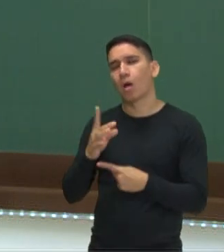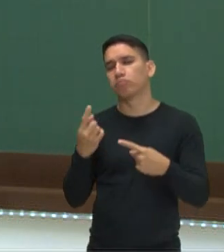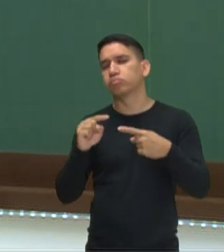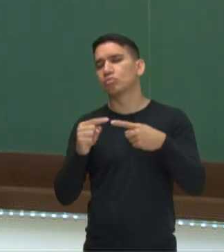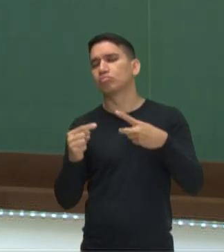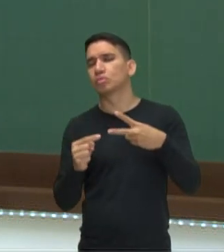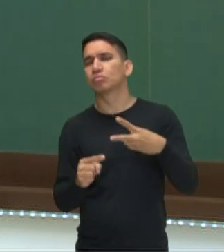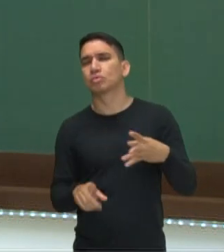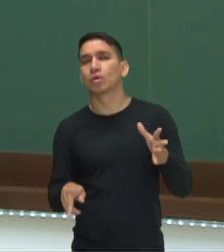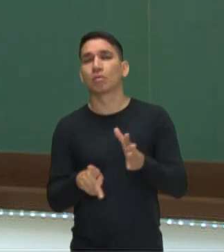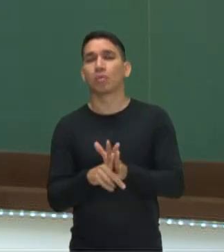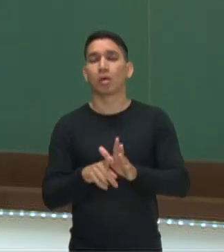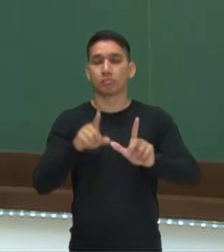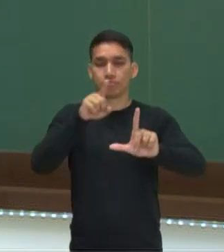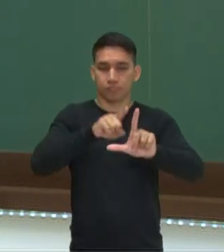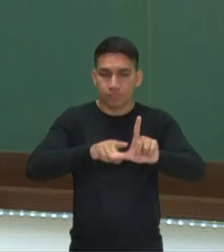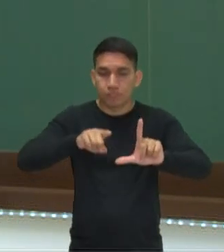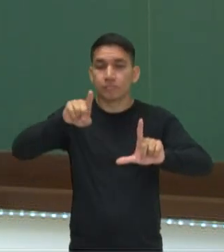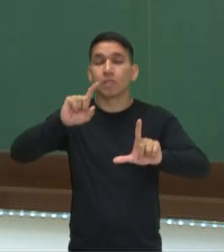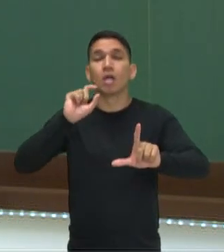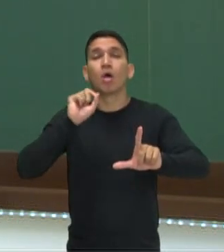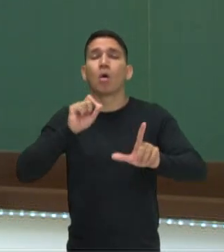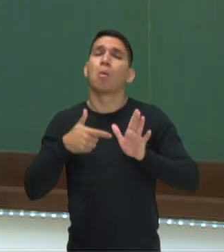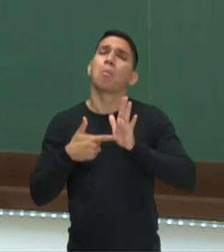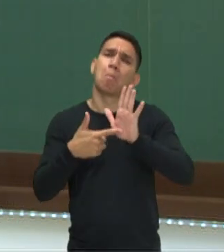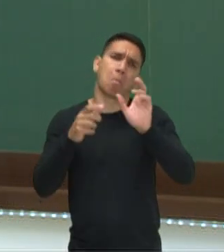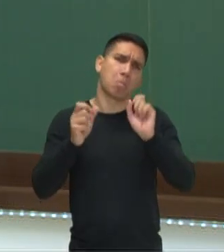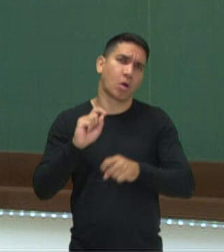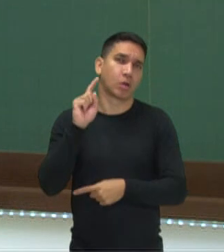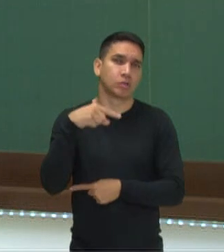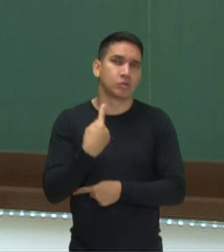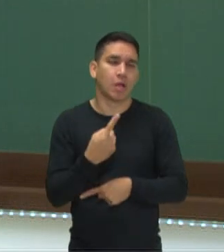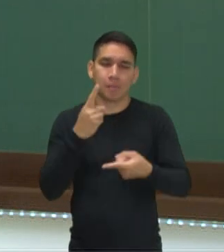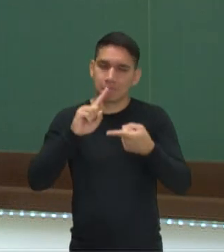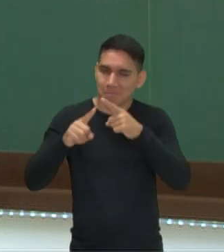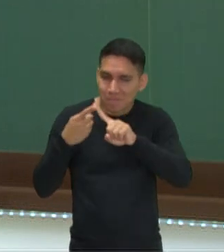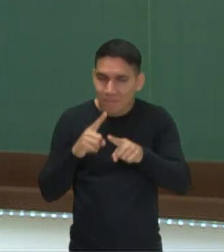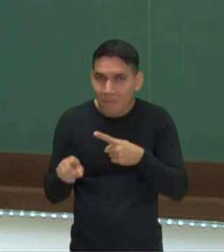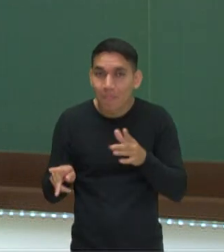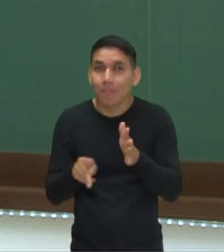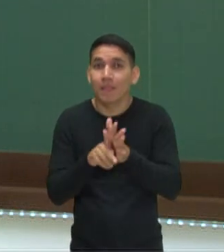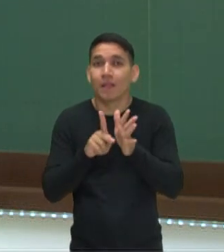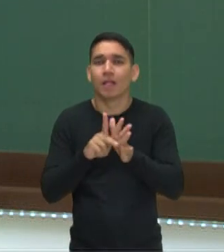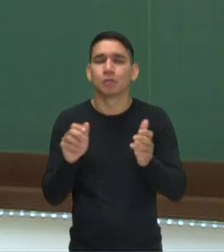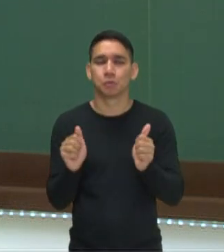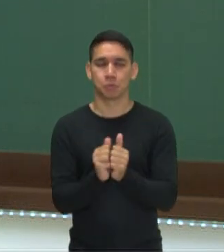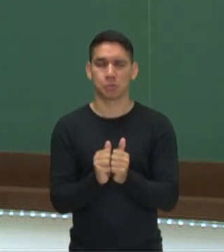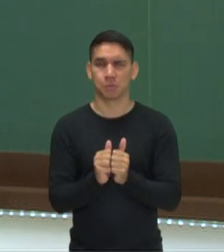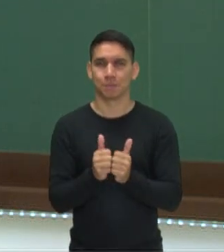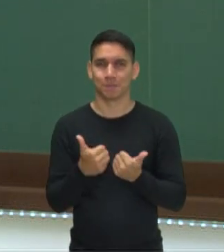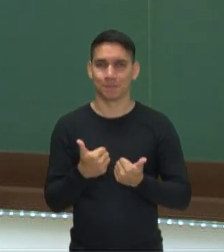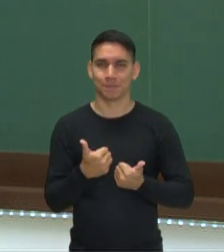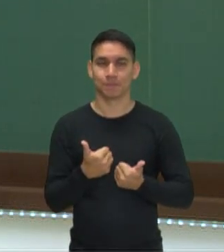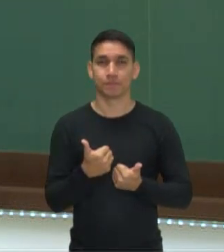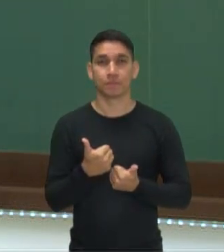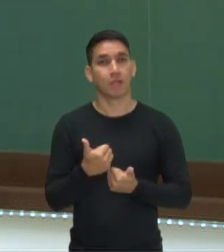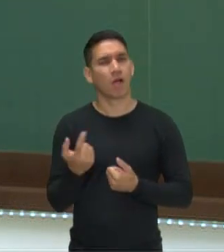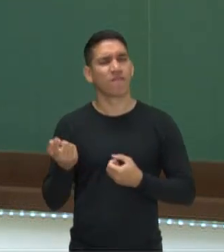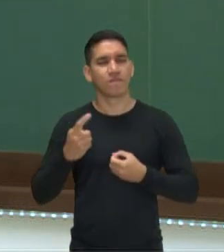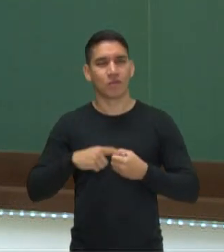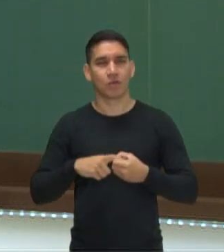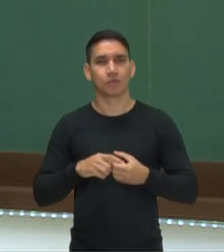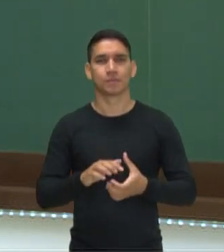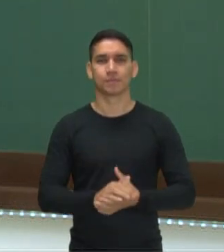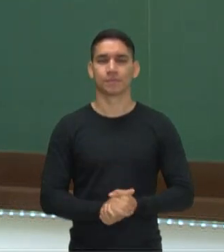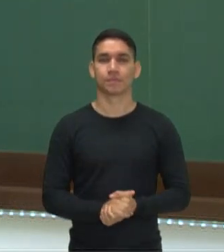esses pontos no plano cartesiano e aí pode até deixar para a gente traçar a curva do gráfico juntos, tá bom? Nos vemos daqui a